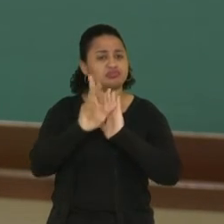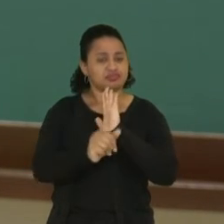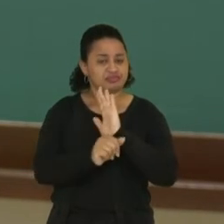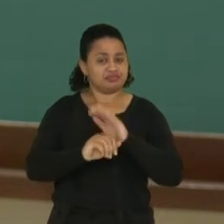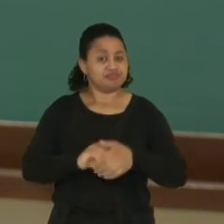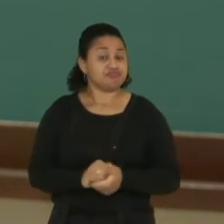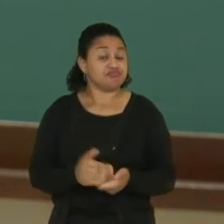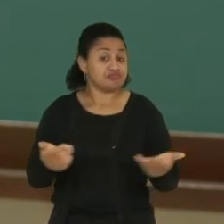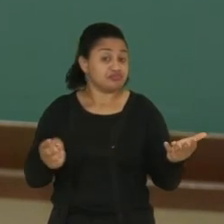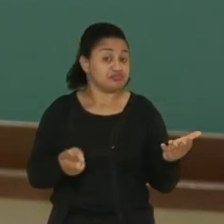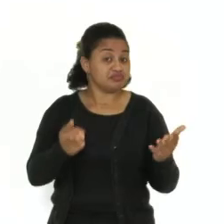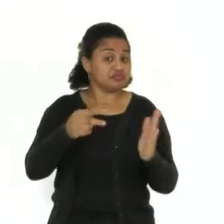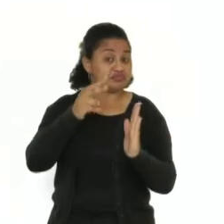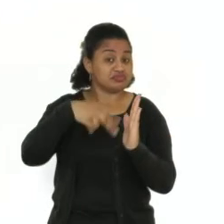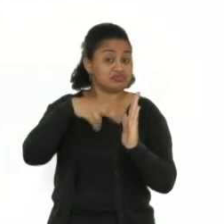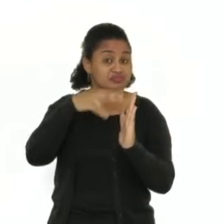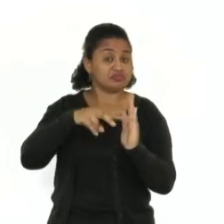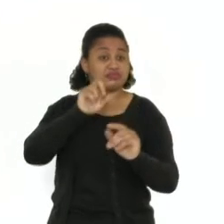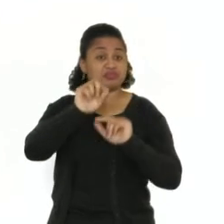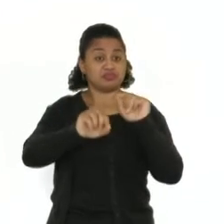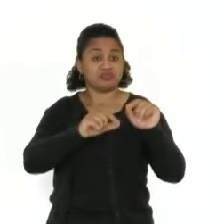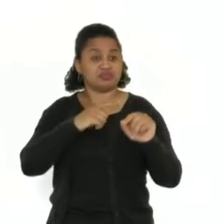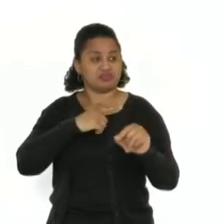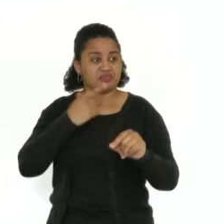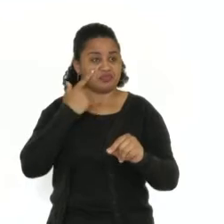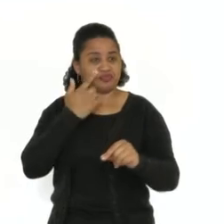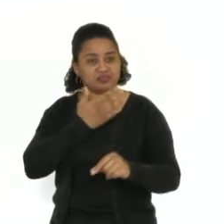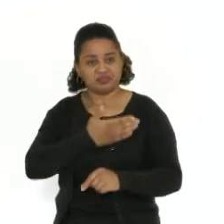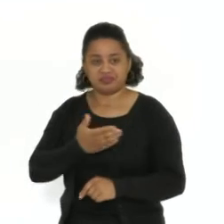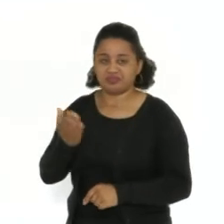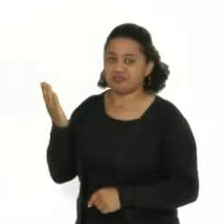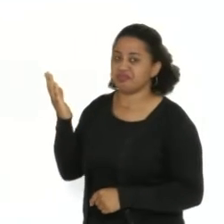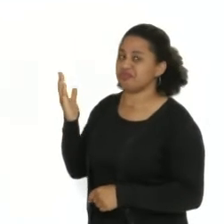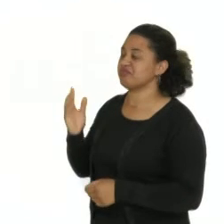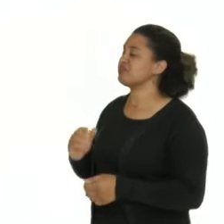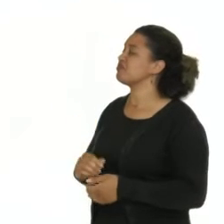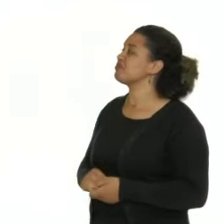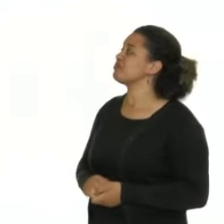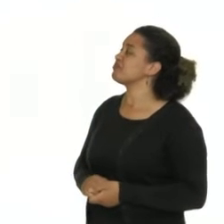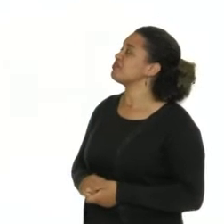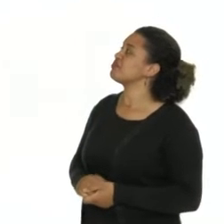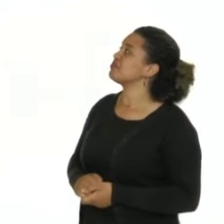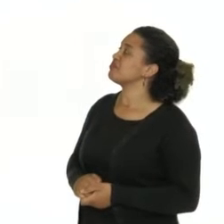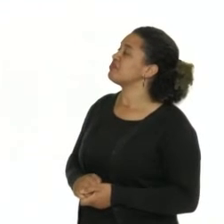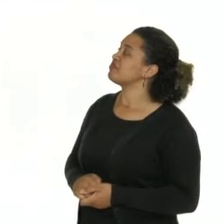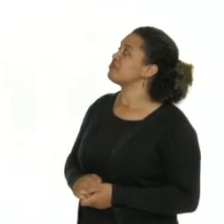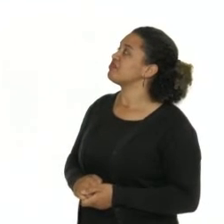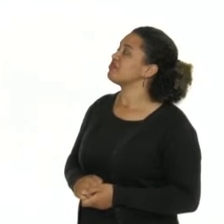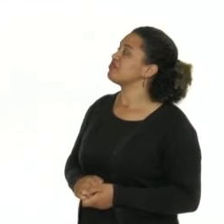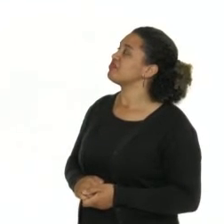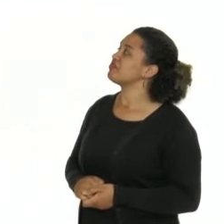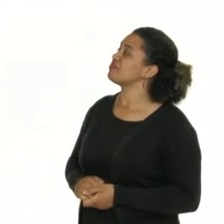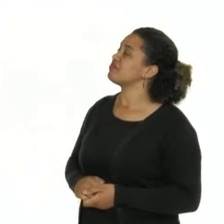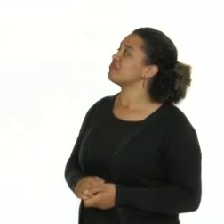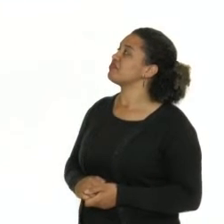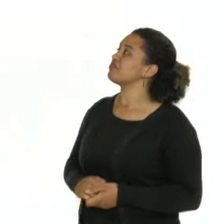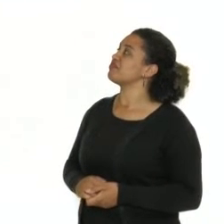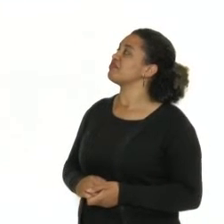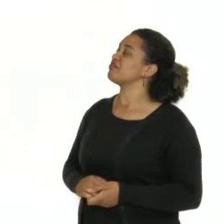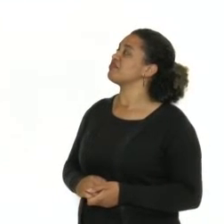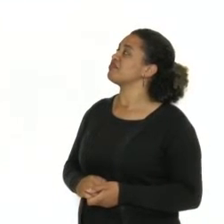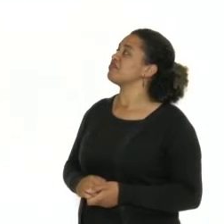Continuando a leitura, nós temos: nos últimos anos de sua vida, sua obra foi reconhecida sendo convidada